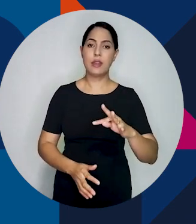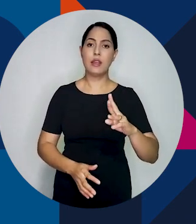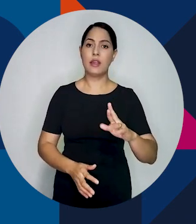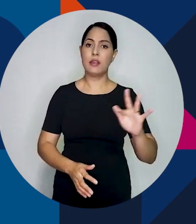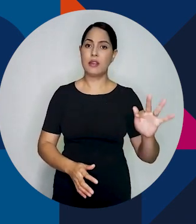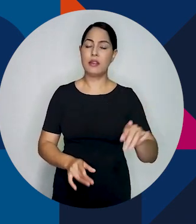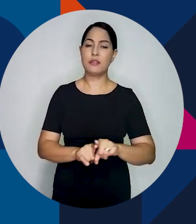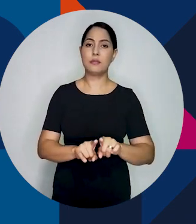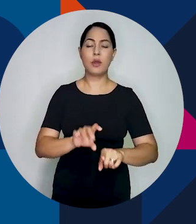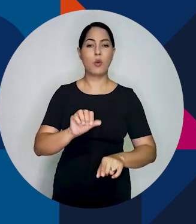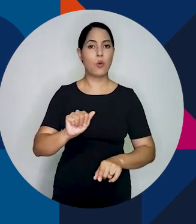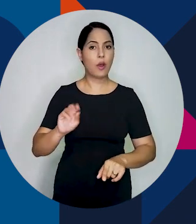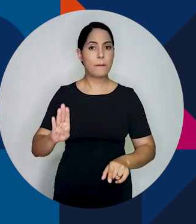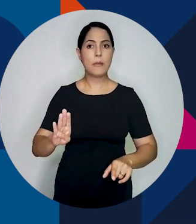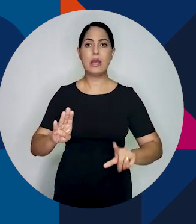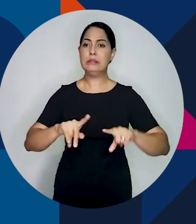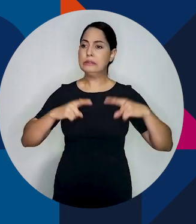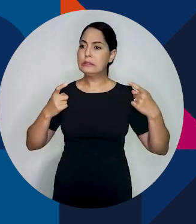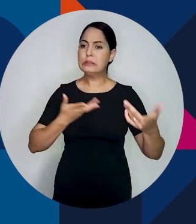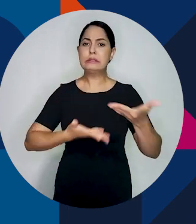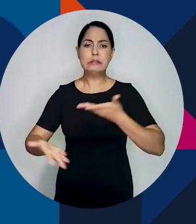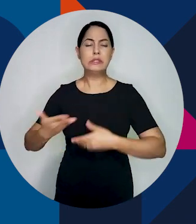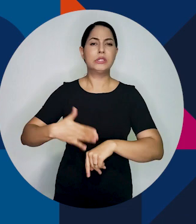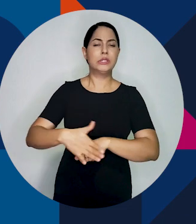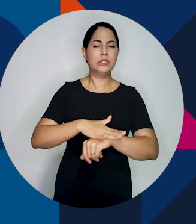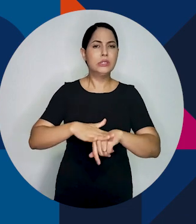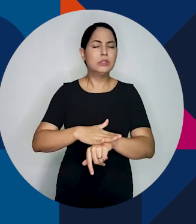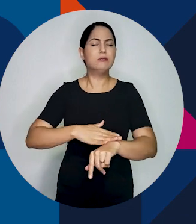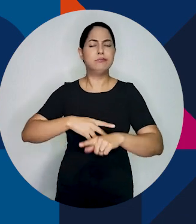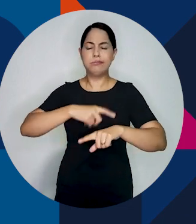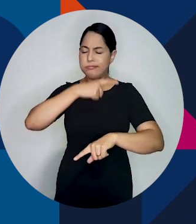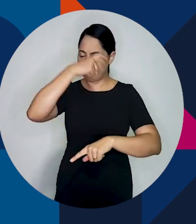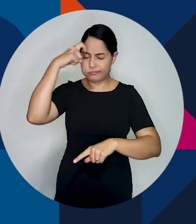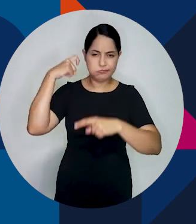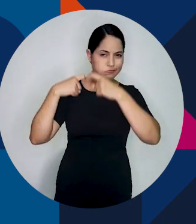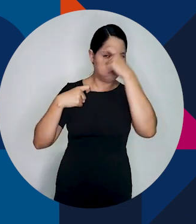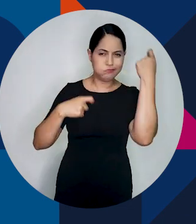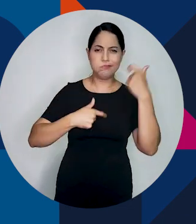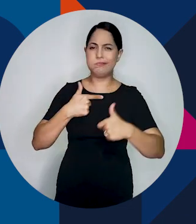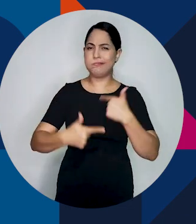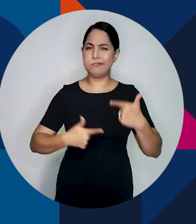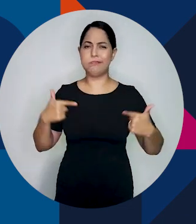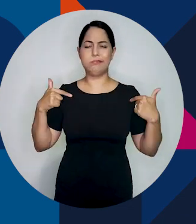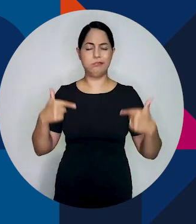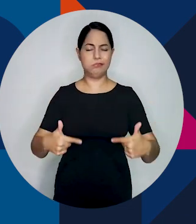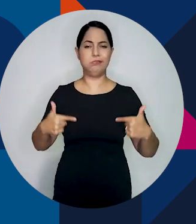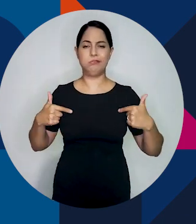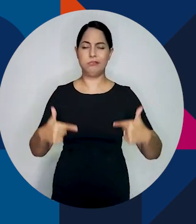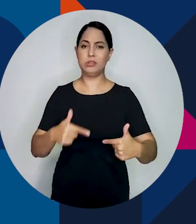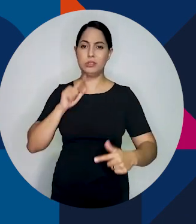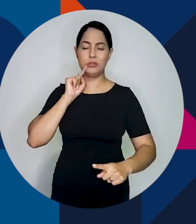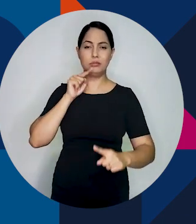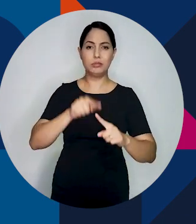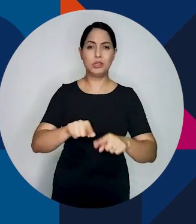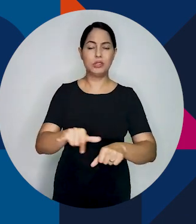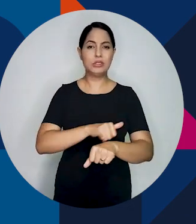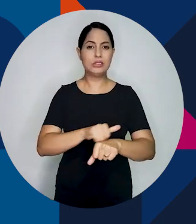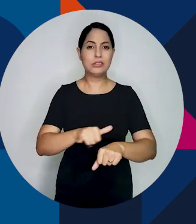Justiça, TRF e OAB, todos fazendo um trabalho enorme no sentido de tentar